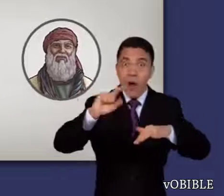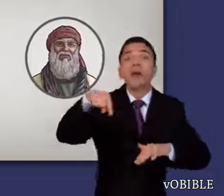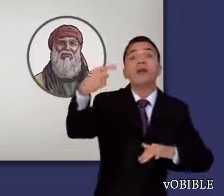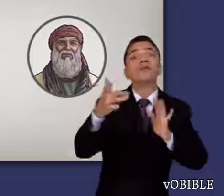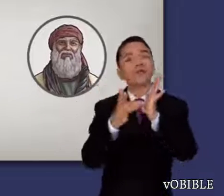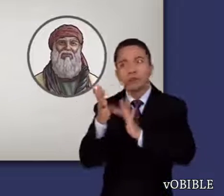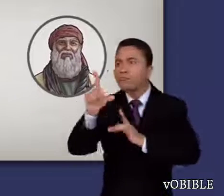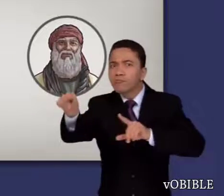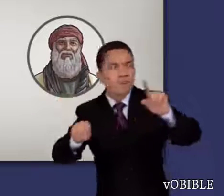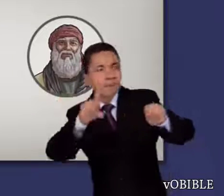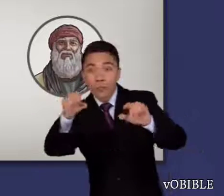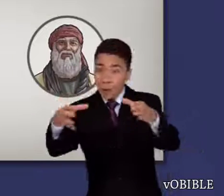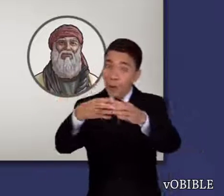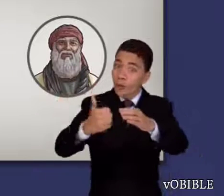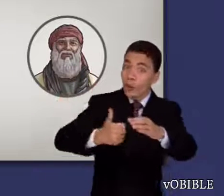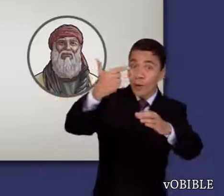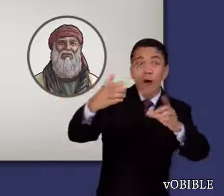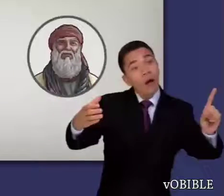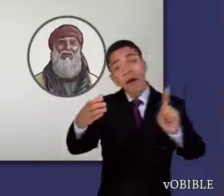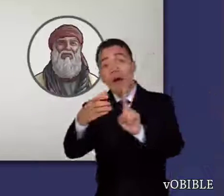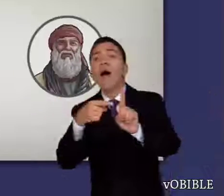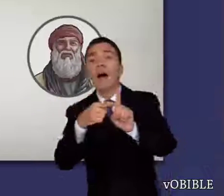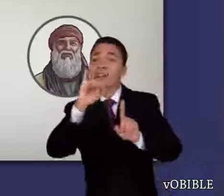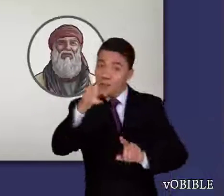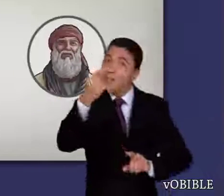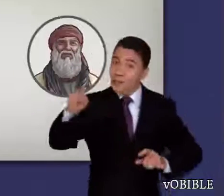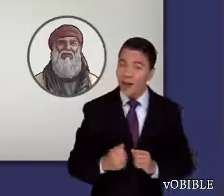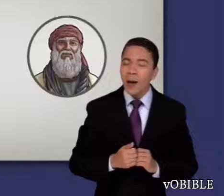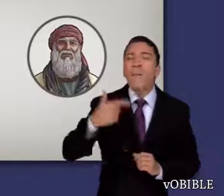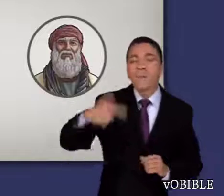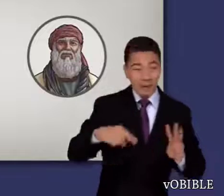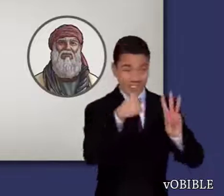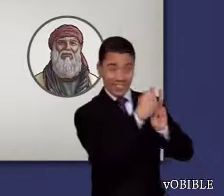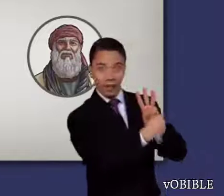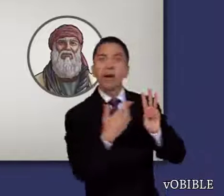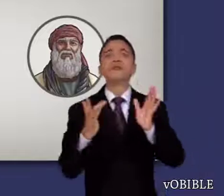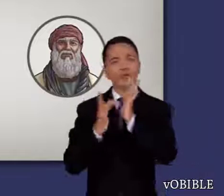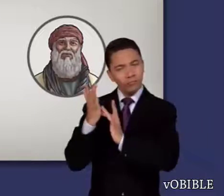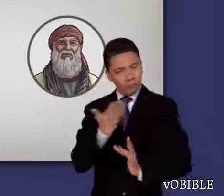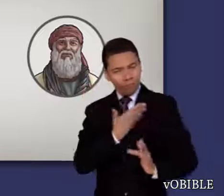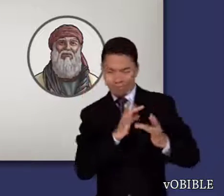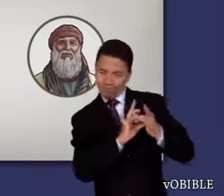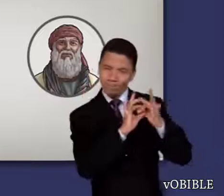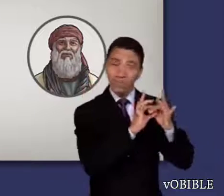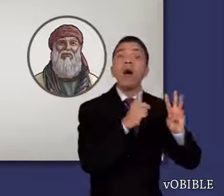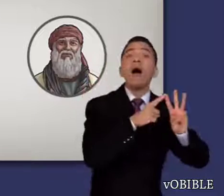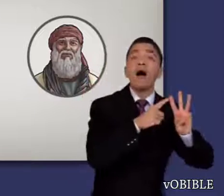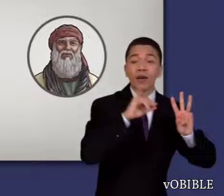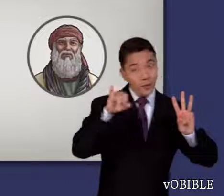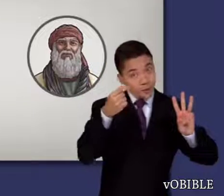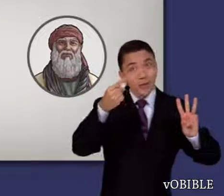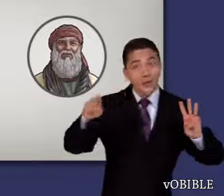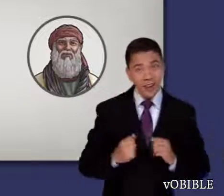Depois da Páscoa do ano 31, Jesus escolheu João como um dos seus 12 apóstolos. João era um dos seus